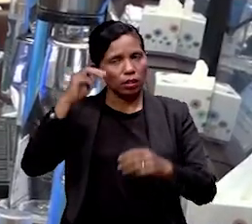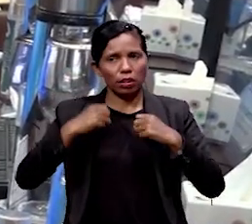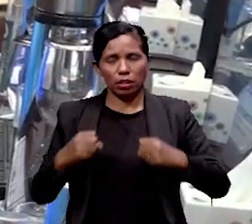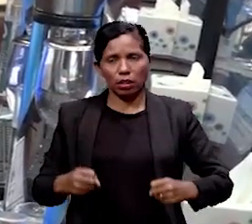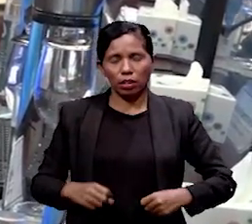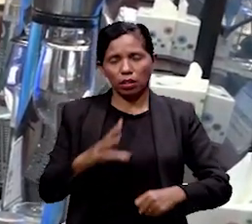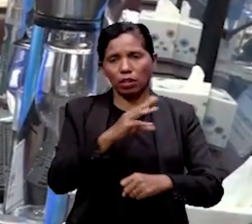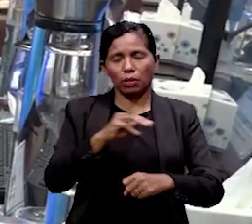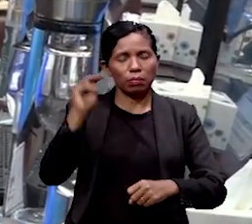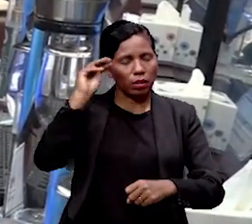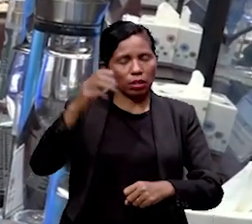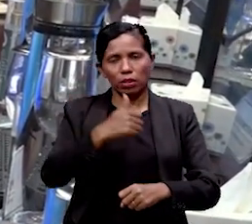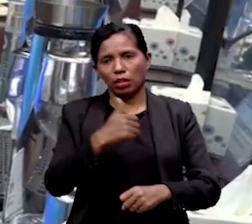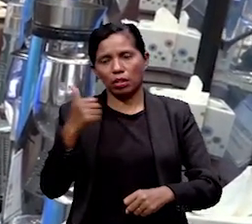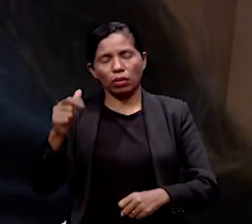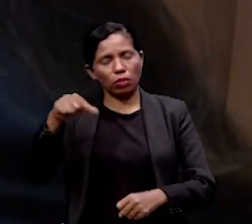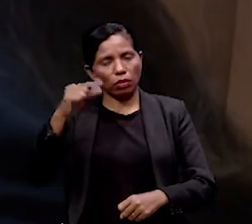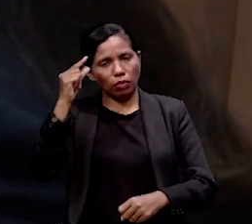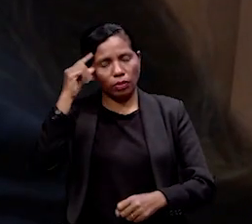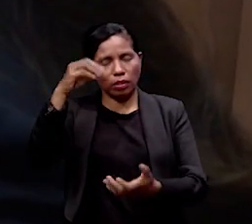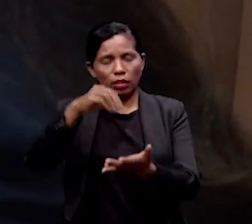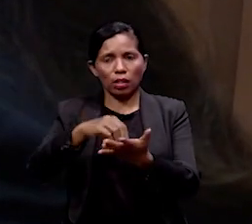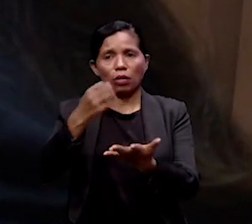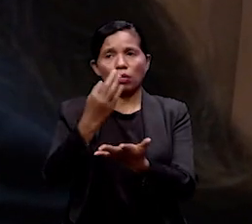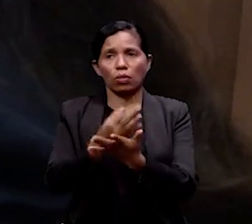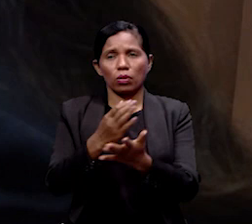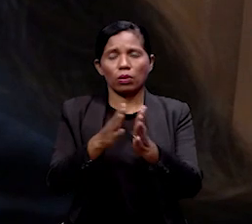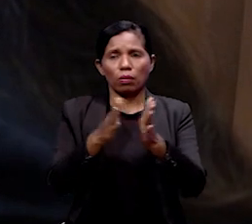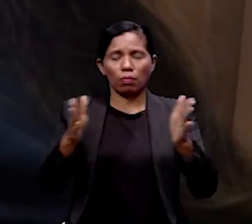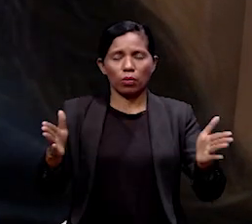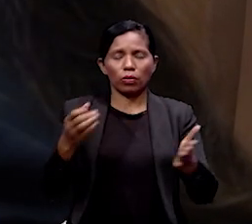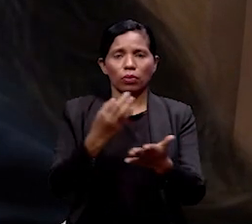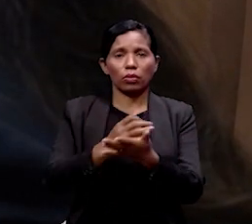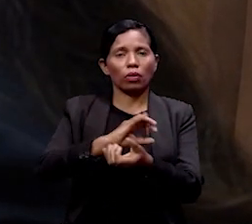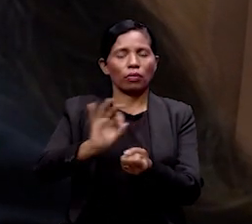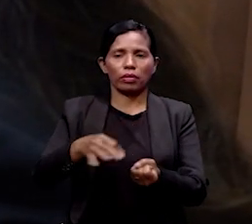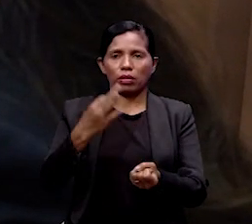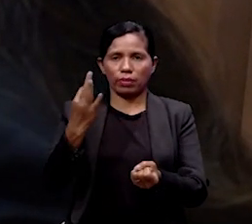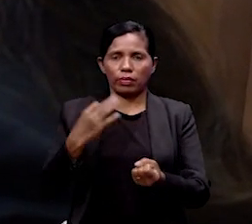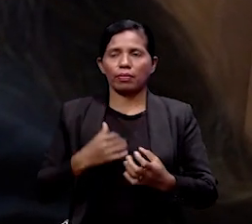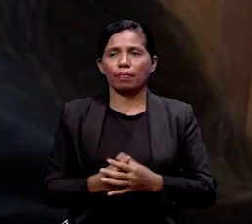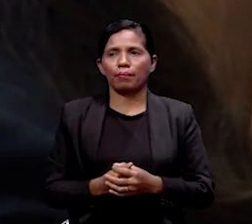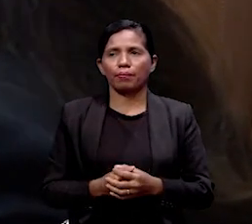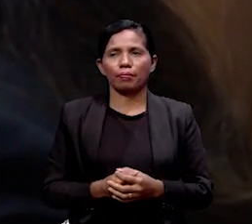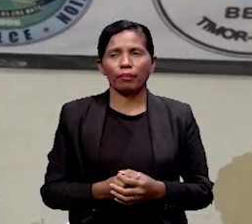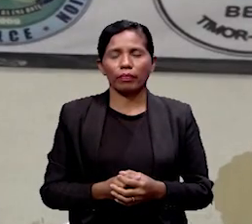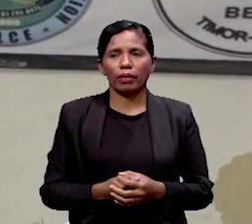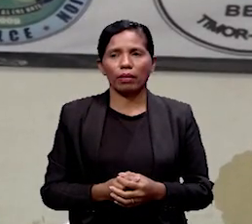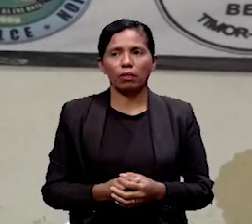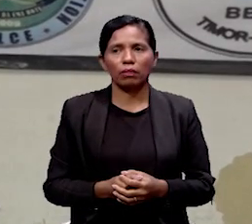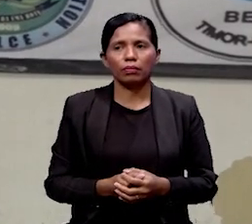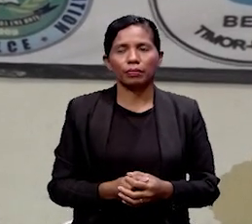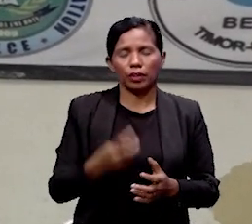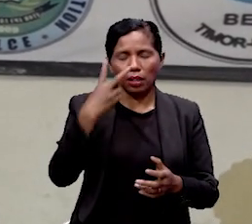no Ministério do Sira-Celub, não tem o Governo aloca orçamento e refundo do Covid-19. Acompanhamento para a